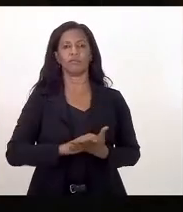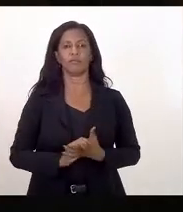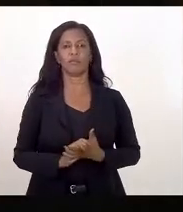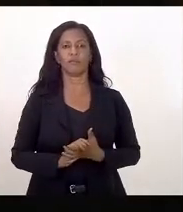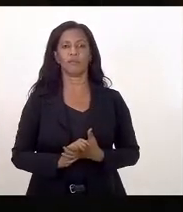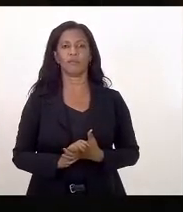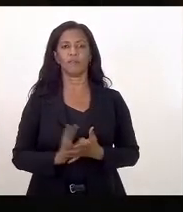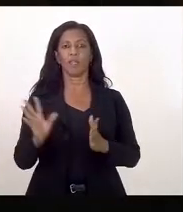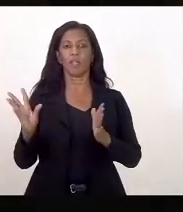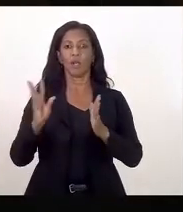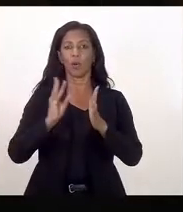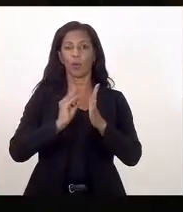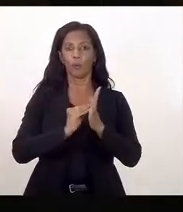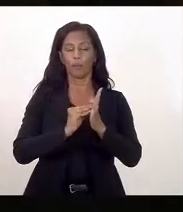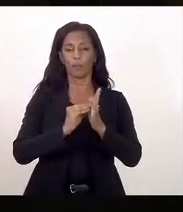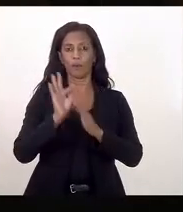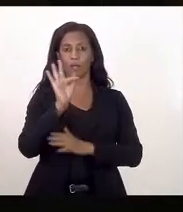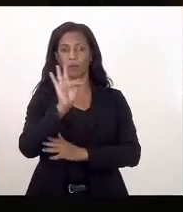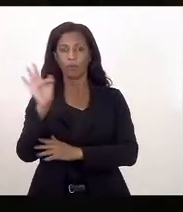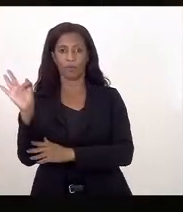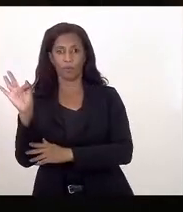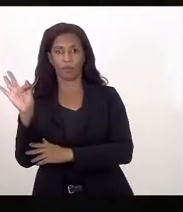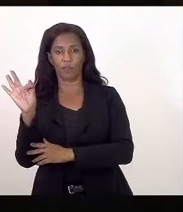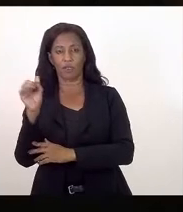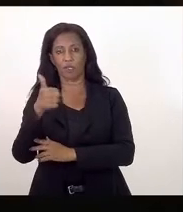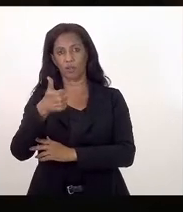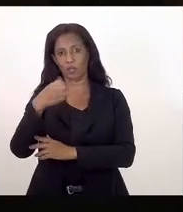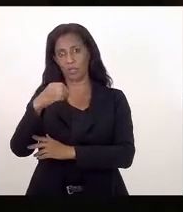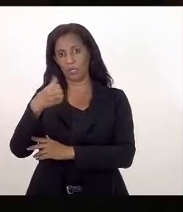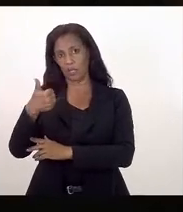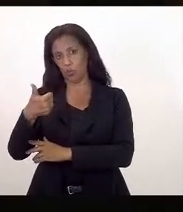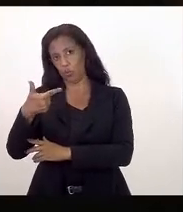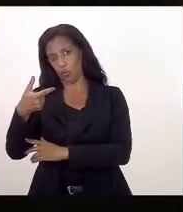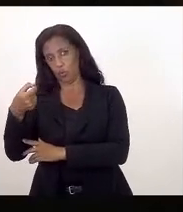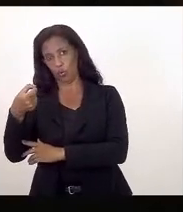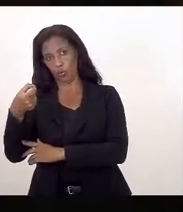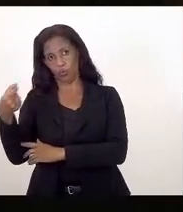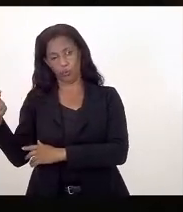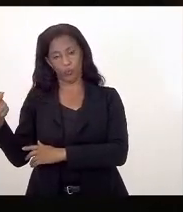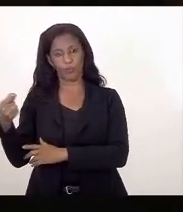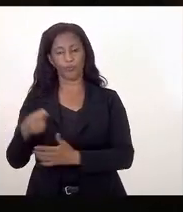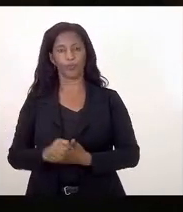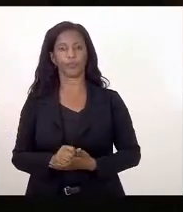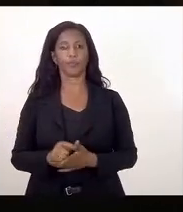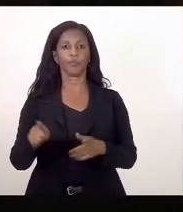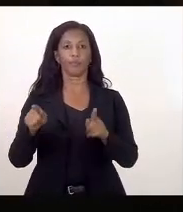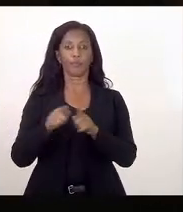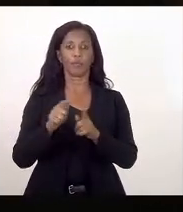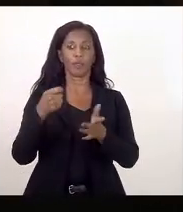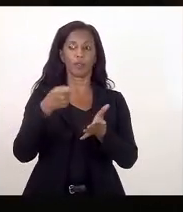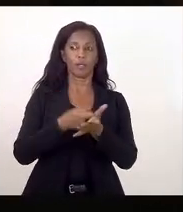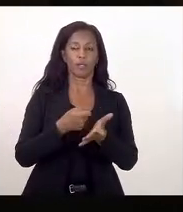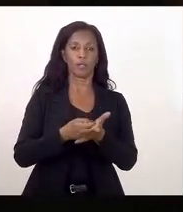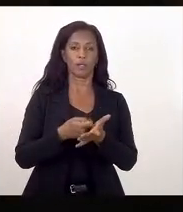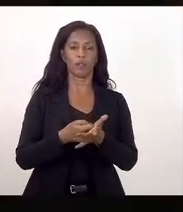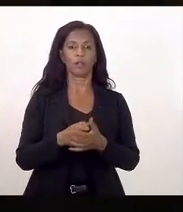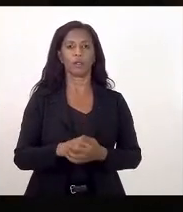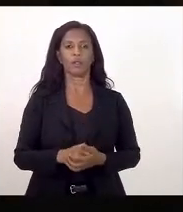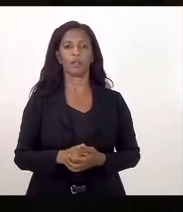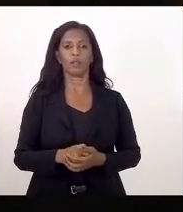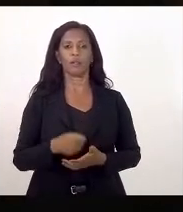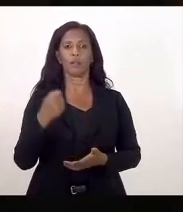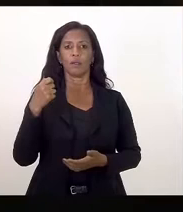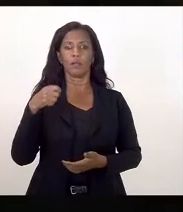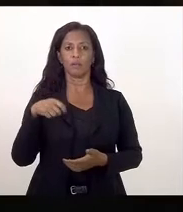Lei Complementar Federal 101 de 2000 e as restrições impostas pelo